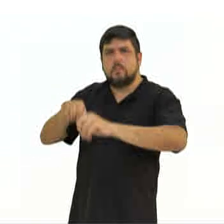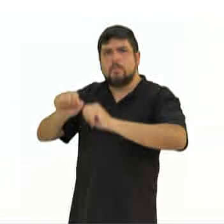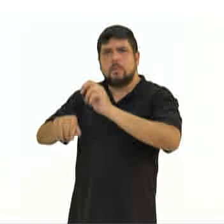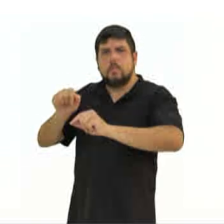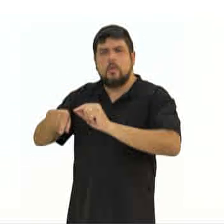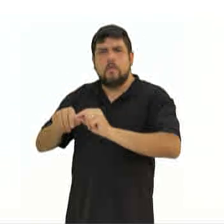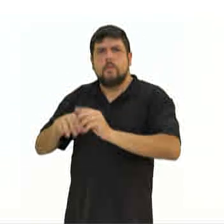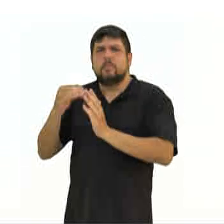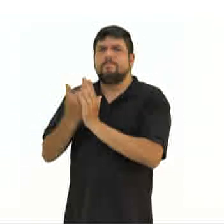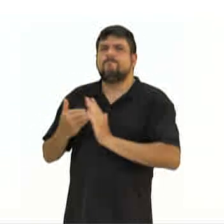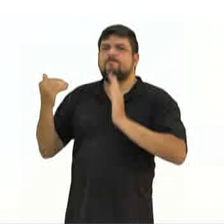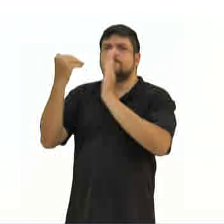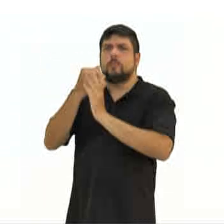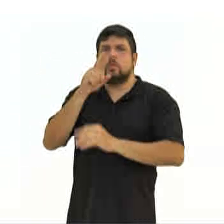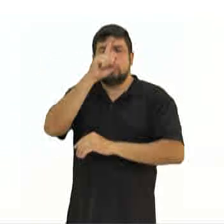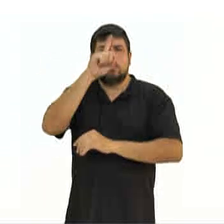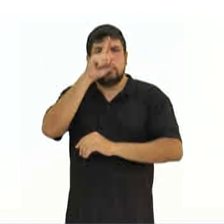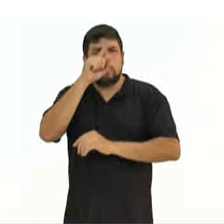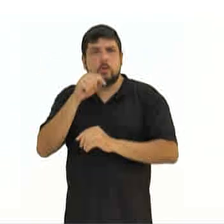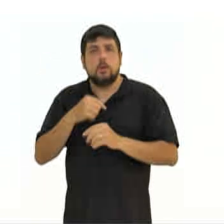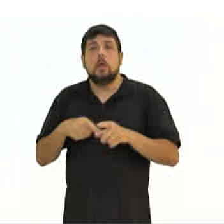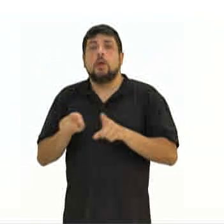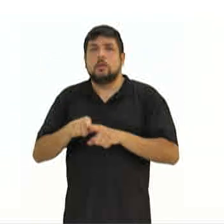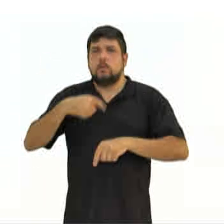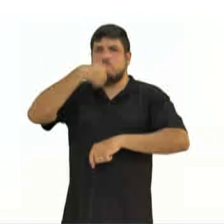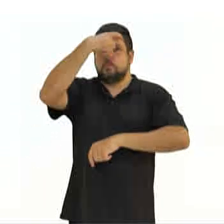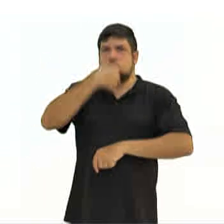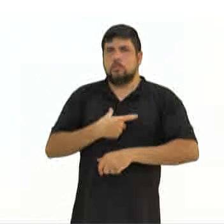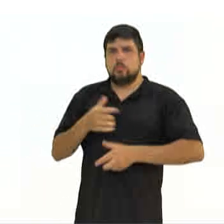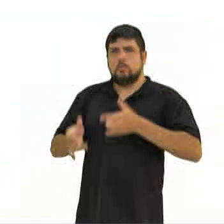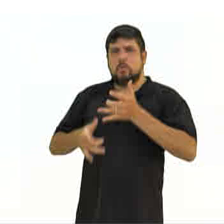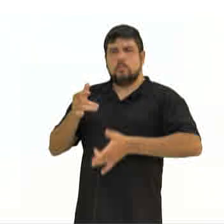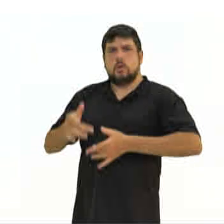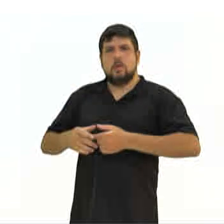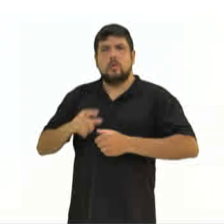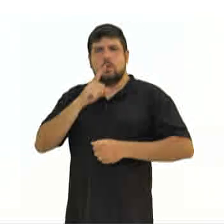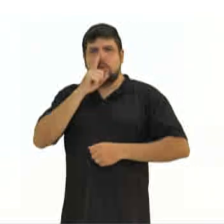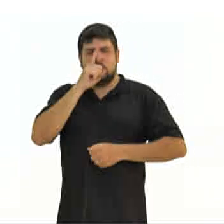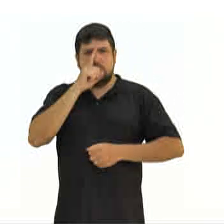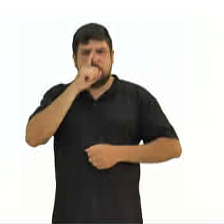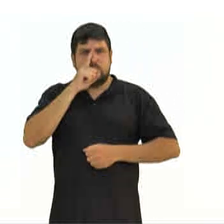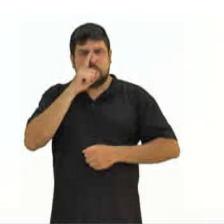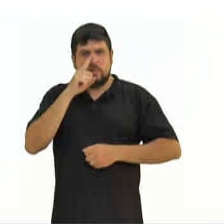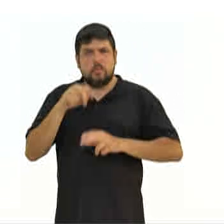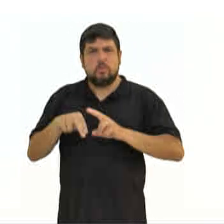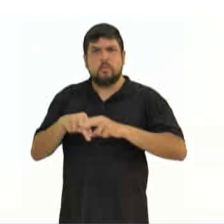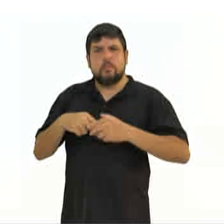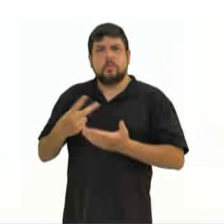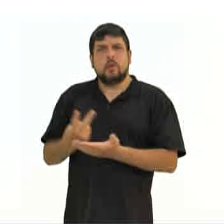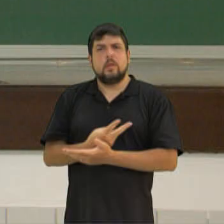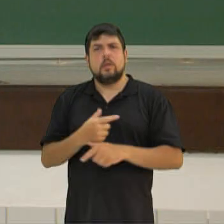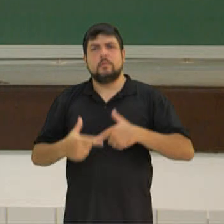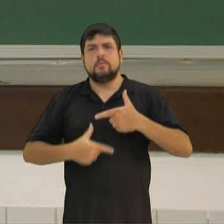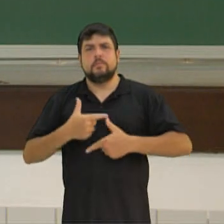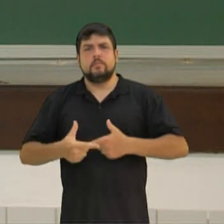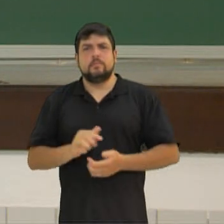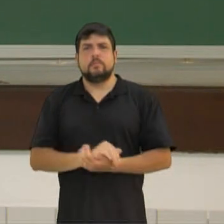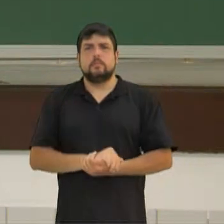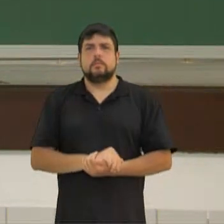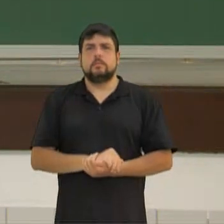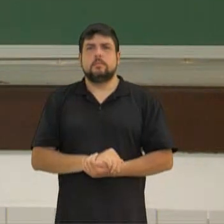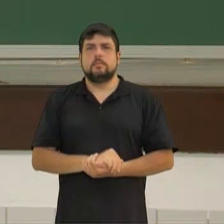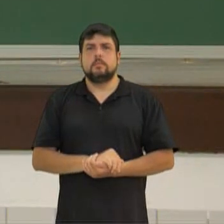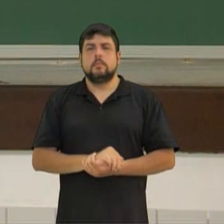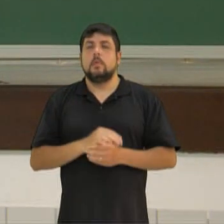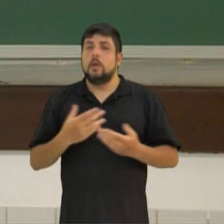contaminação ainda maior, além de expor os trabalhadores a risco por trabalharem de modo equivocado. Então, esses são os principais motivos